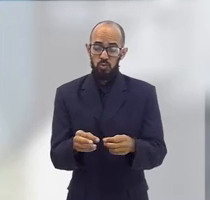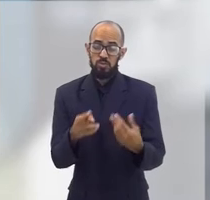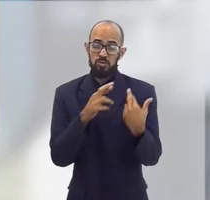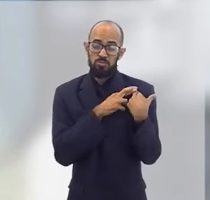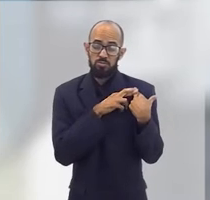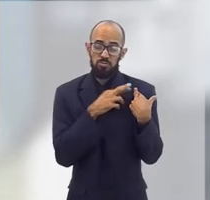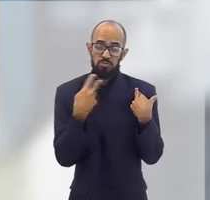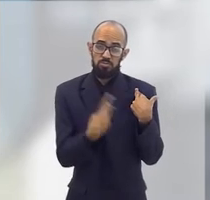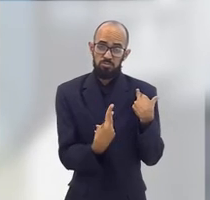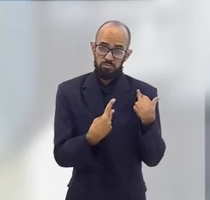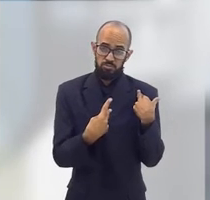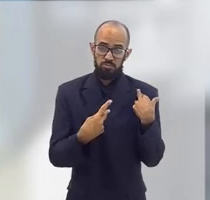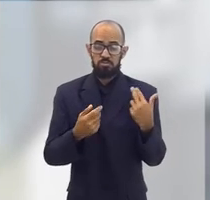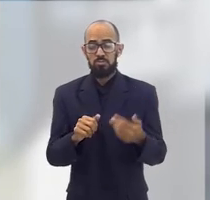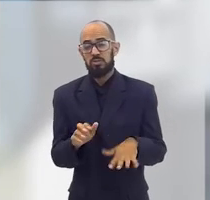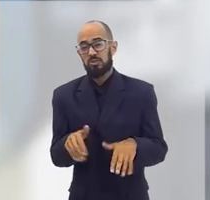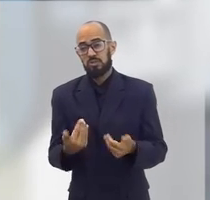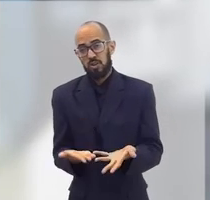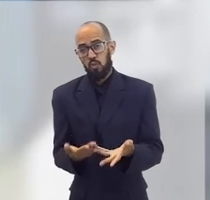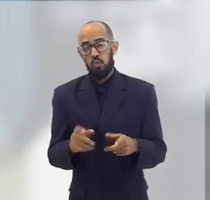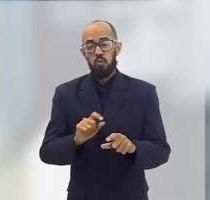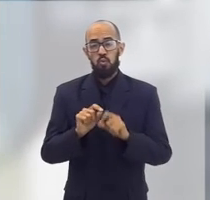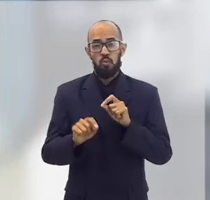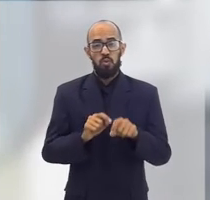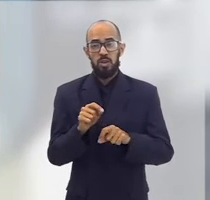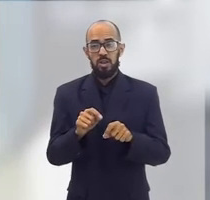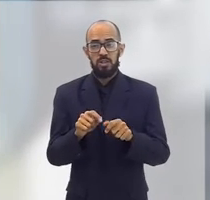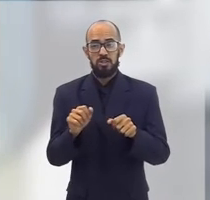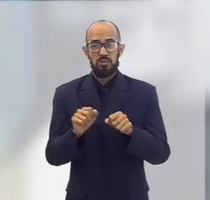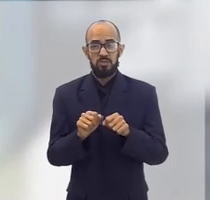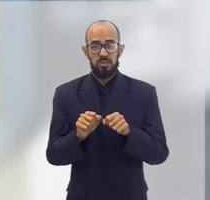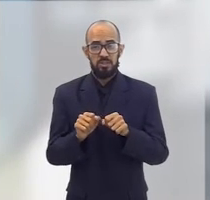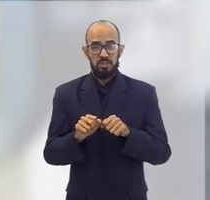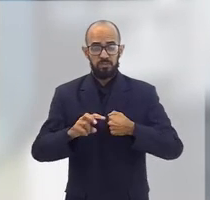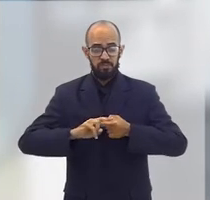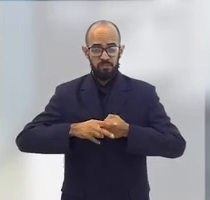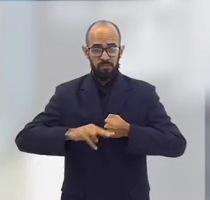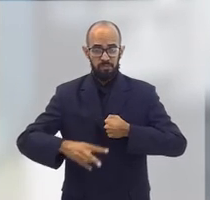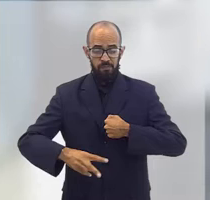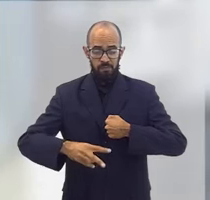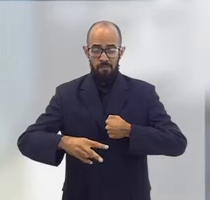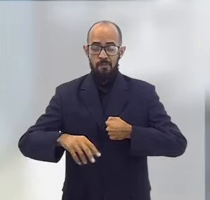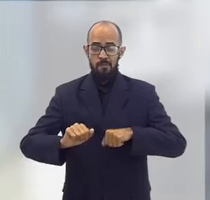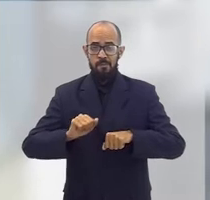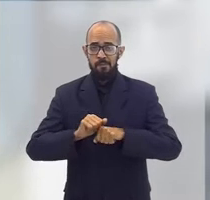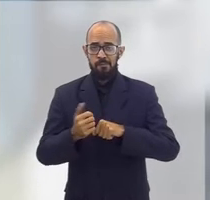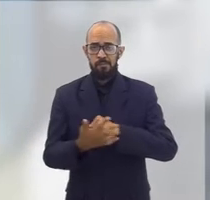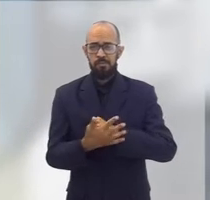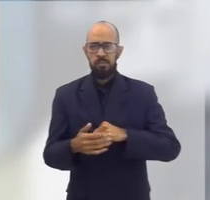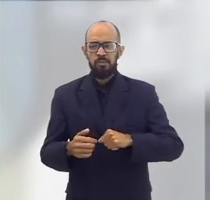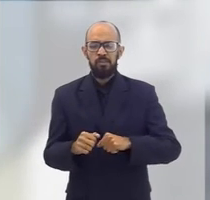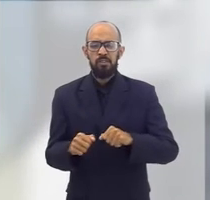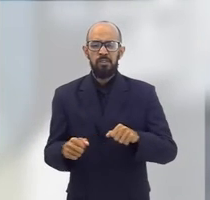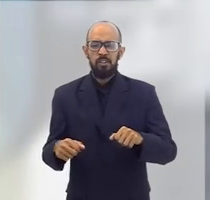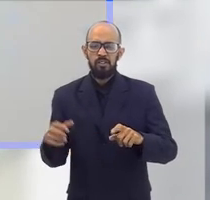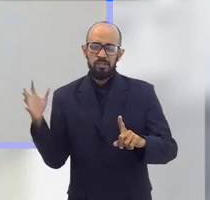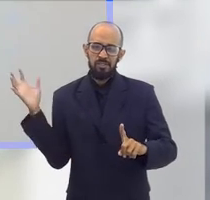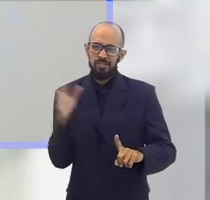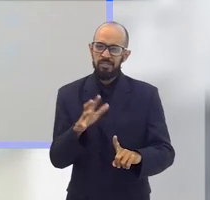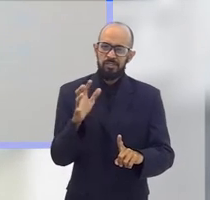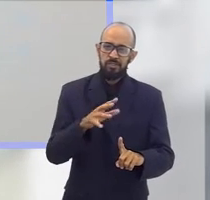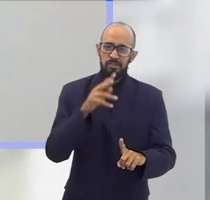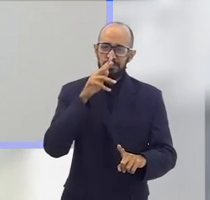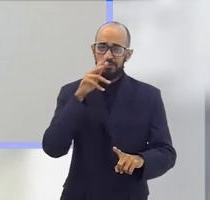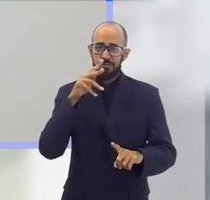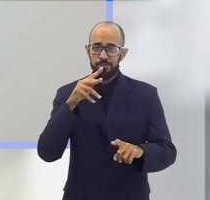honrar com seus pagamentos, com seus compromissos. Então, assim, os efeitos econômicos da pandemia atingiram em cheio os pequenos negócios, né? Os